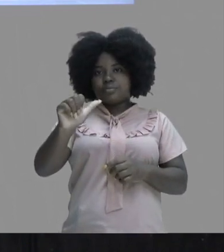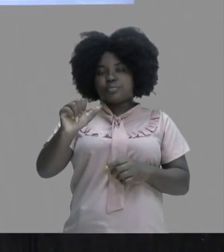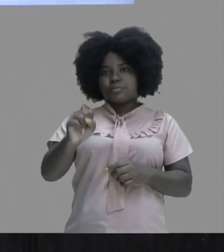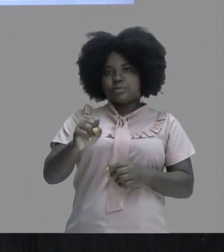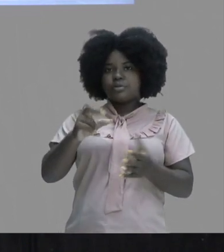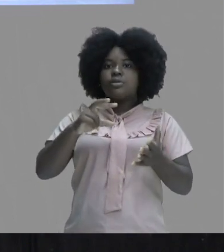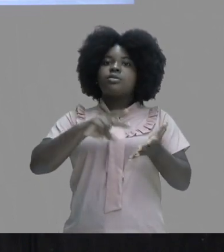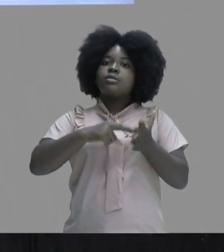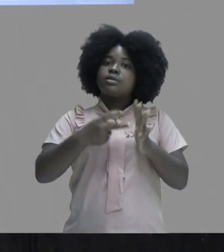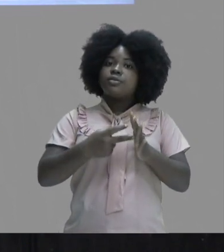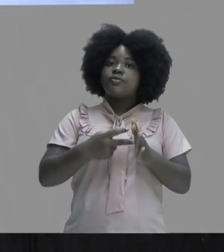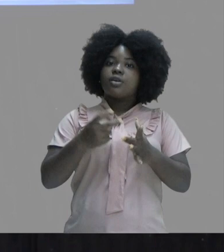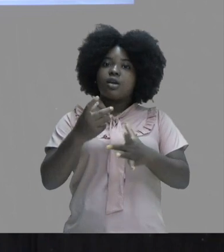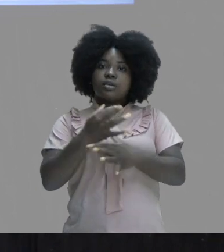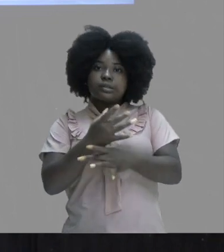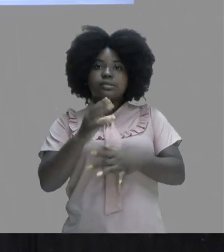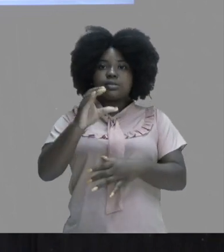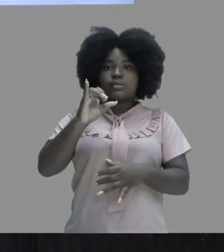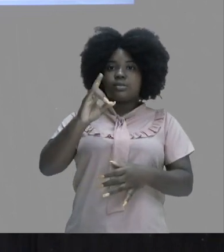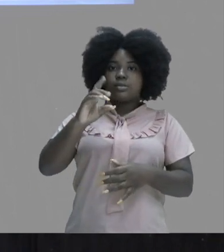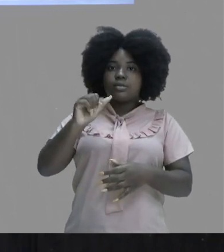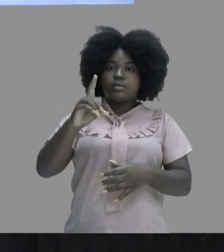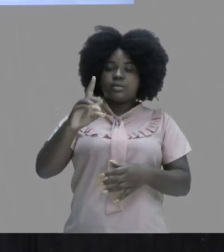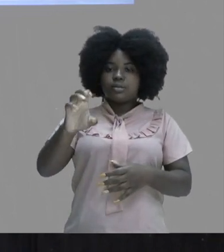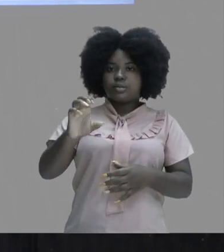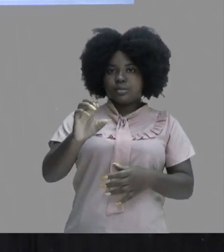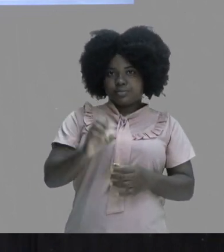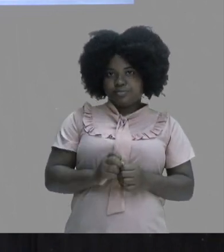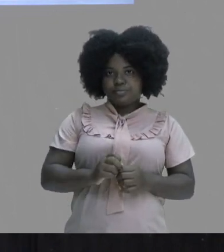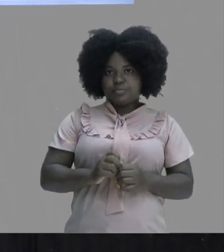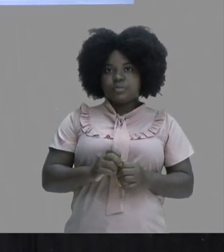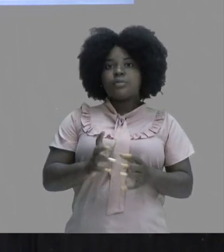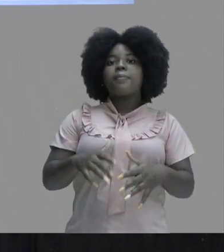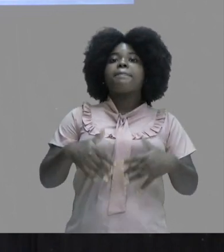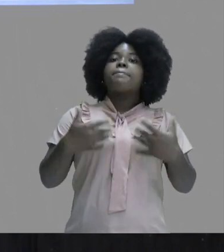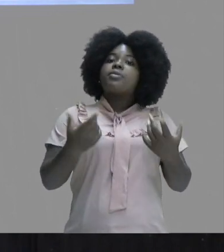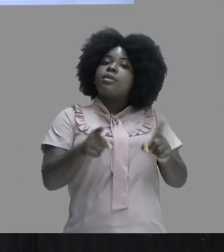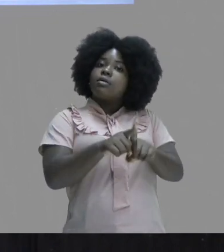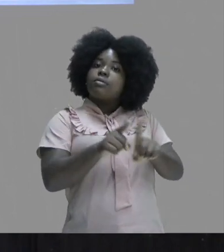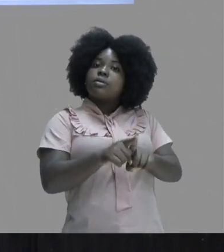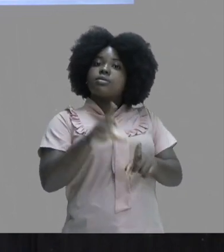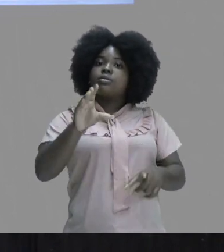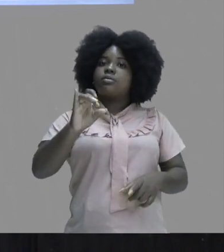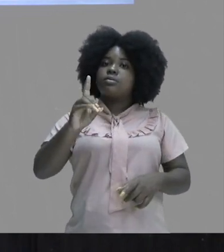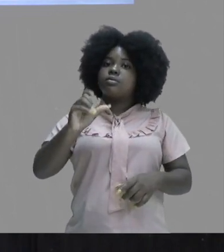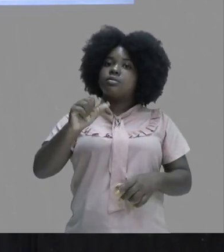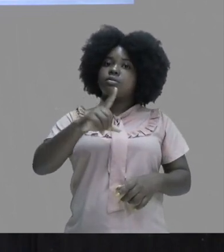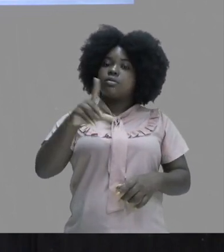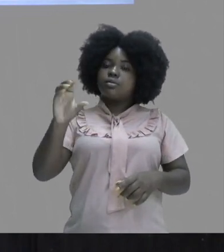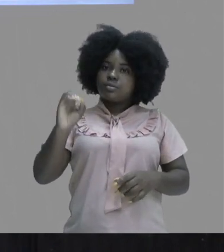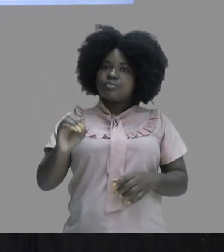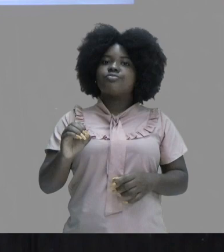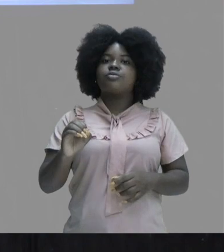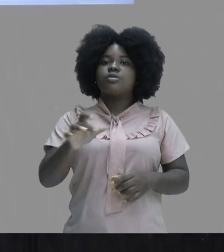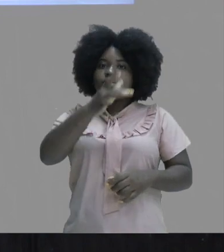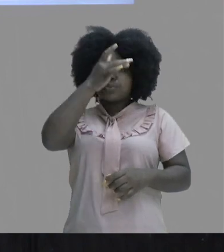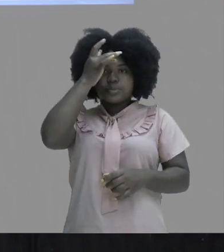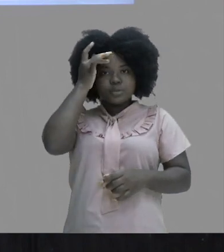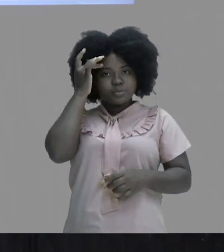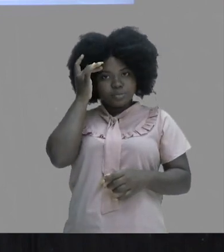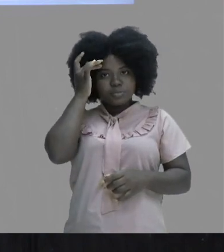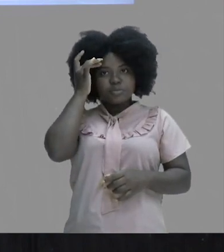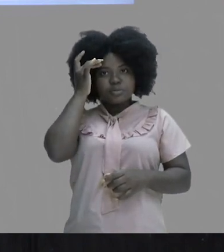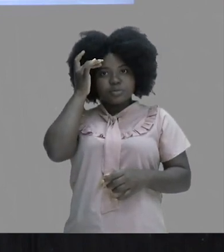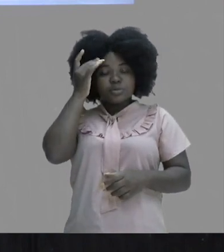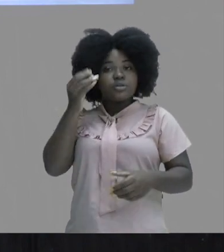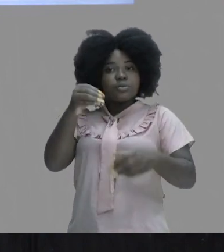vida pública. Cidadãos, aqueles que coabitam a cidade, que coabitam o espaço